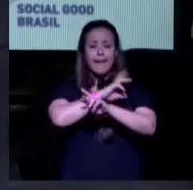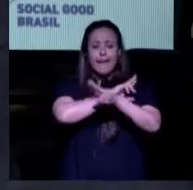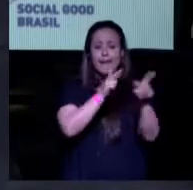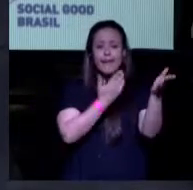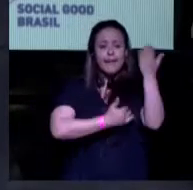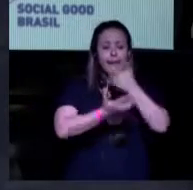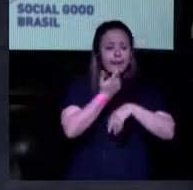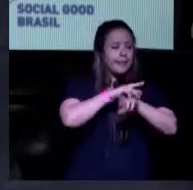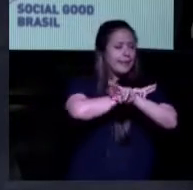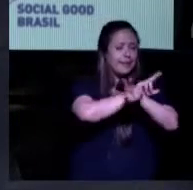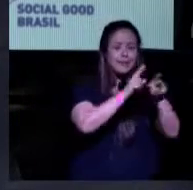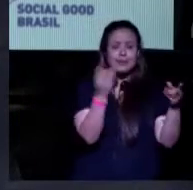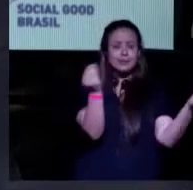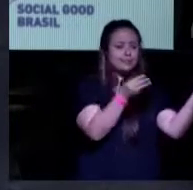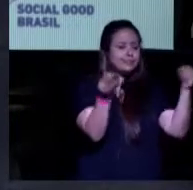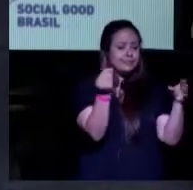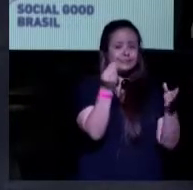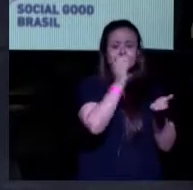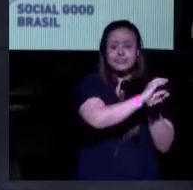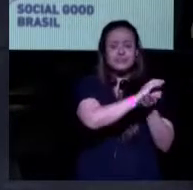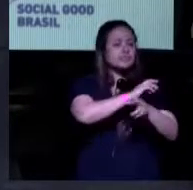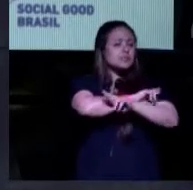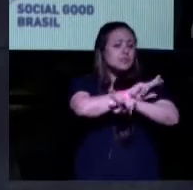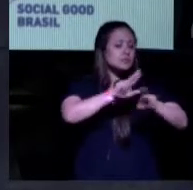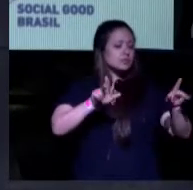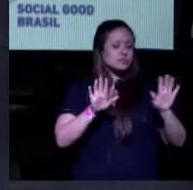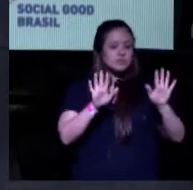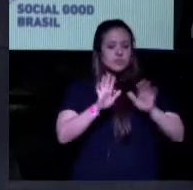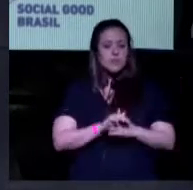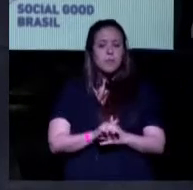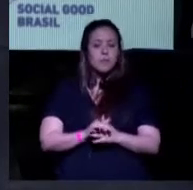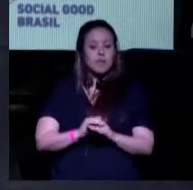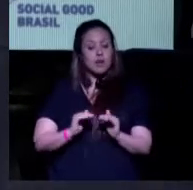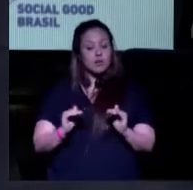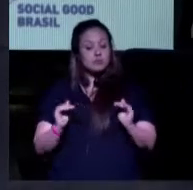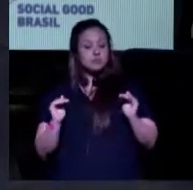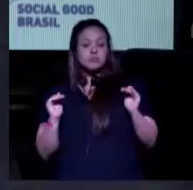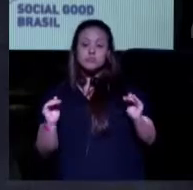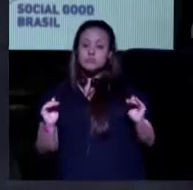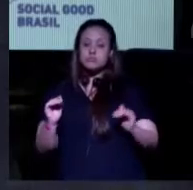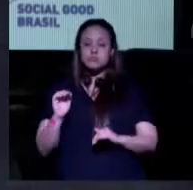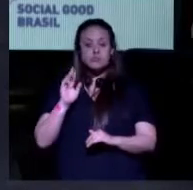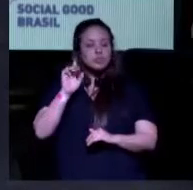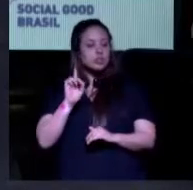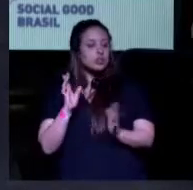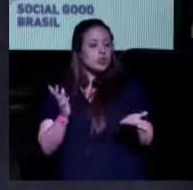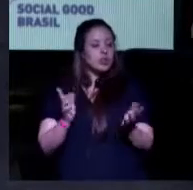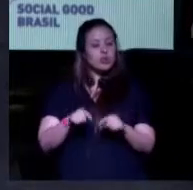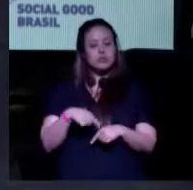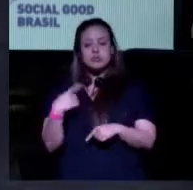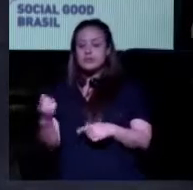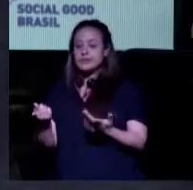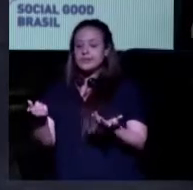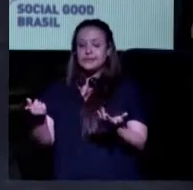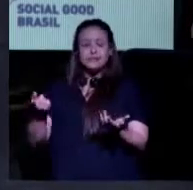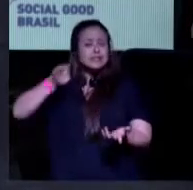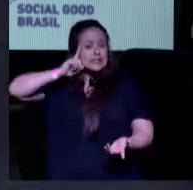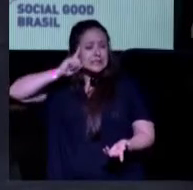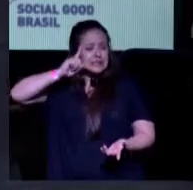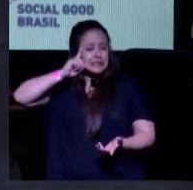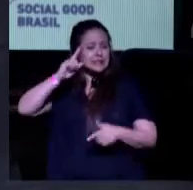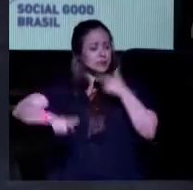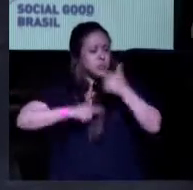conversas significativas nos diferentes níveis hierárquicos pegando as pessoas que trabalham no chão de fábrica dia e noite botão de energia